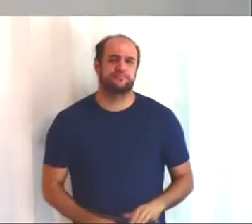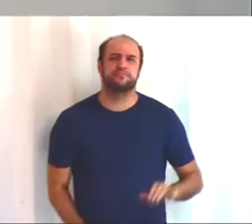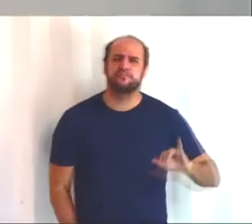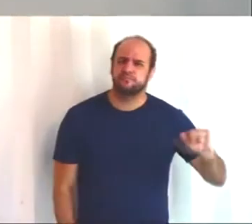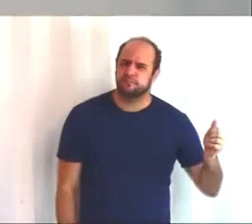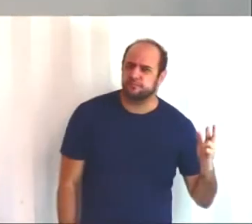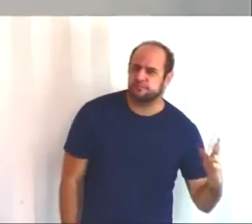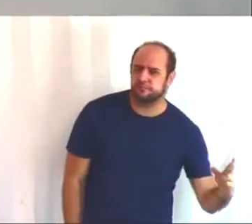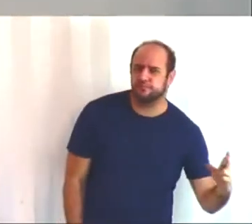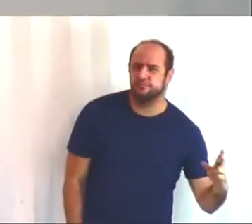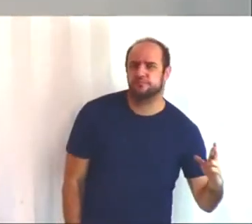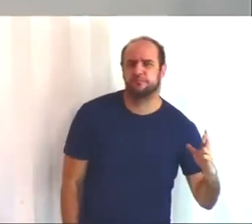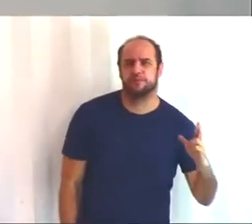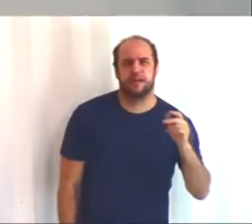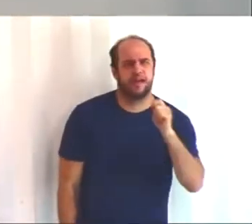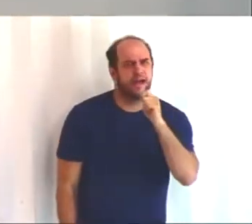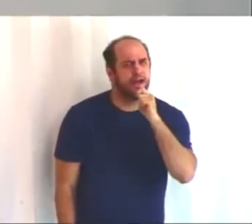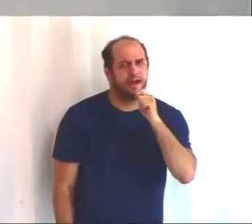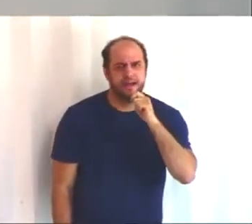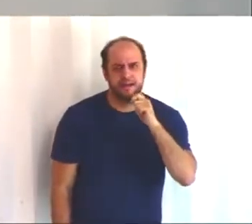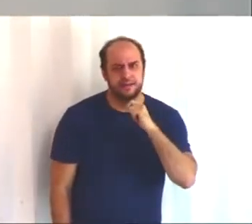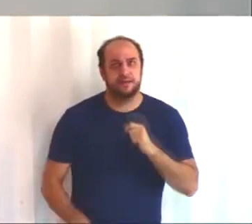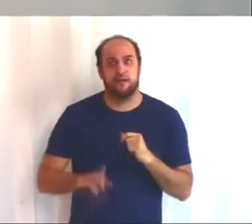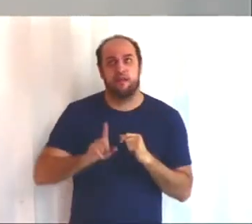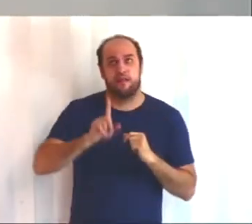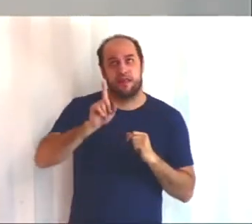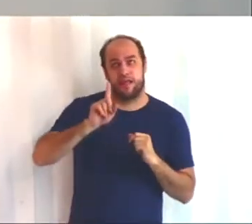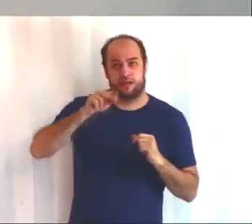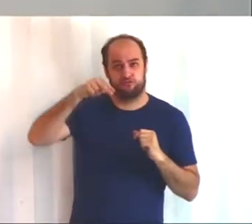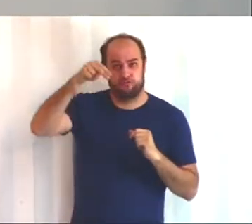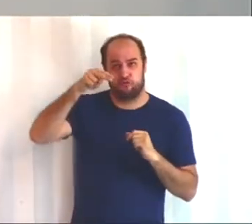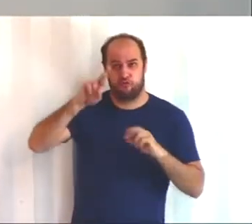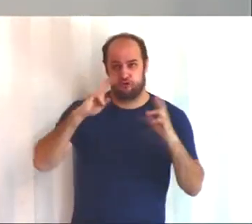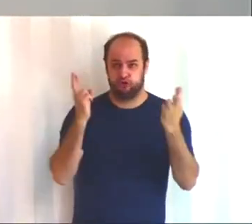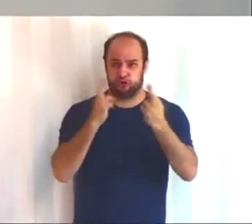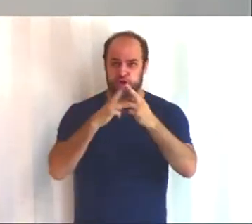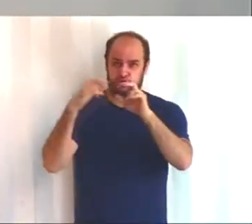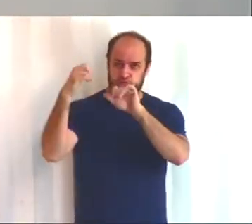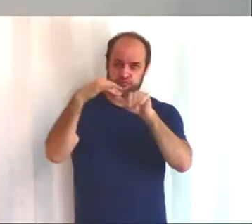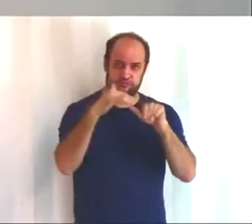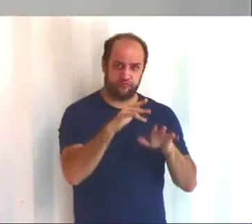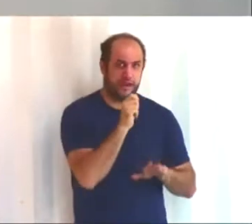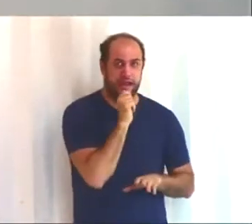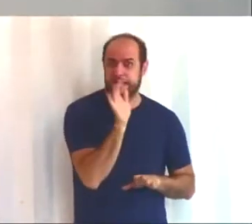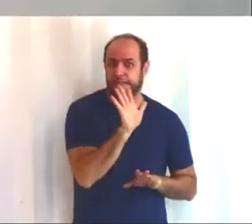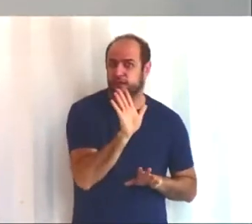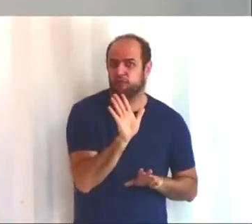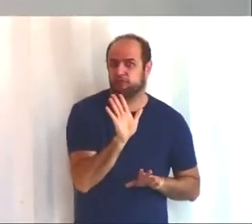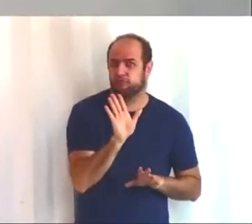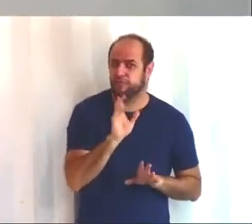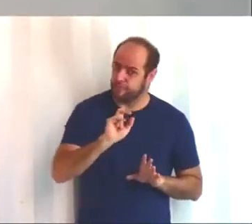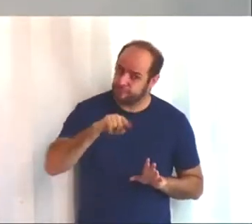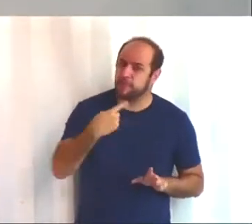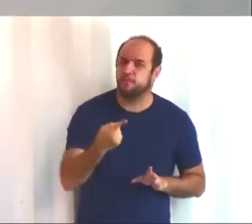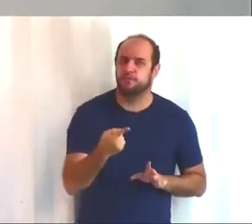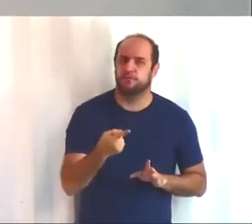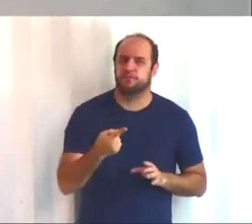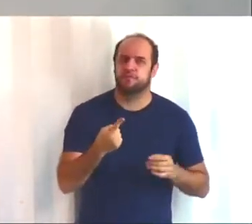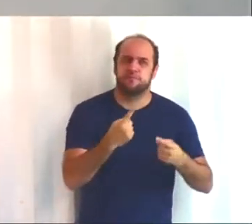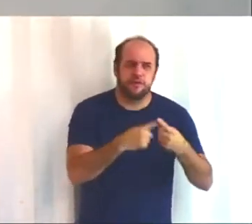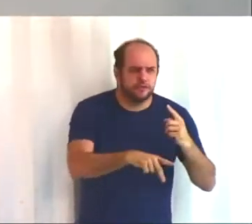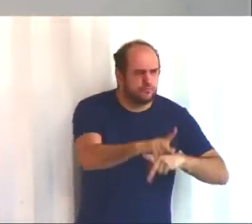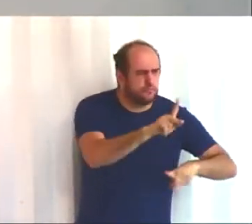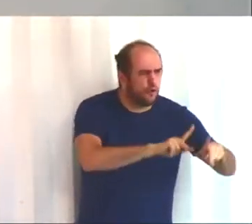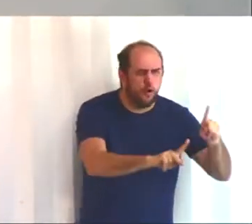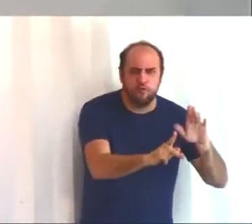não são ainda Nabucodonosor, é o próprio povo. Um pregador odiado pelo próprio povo. Um